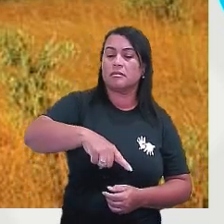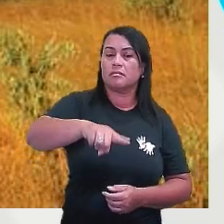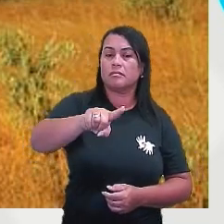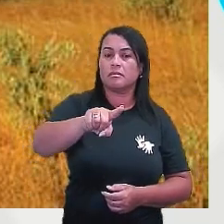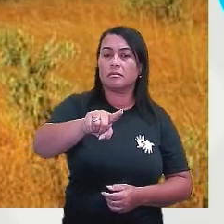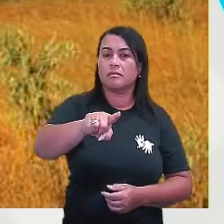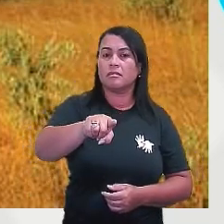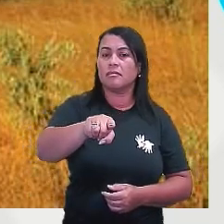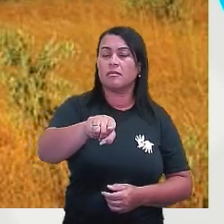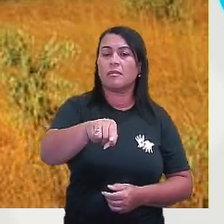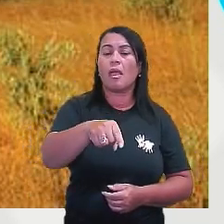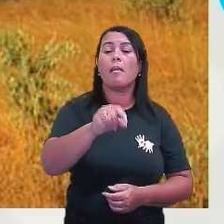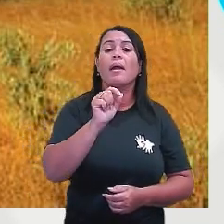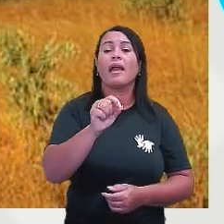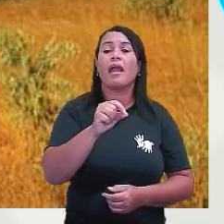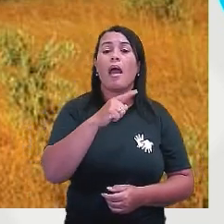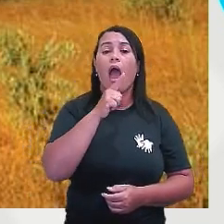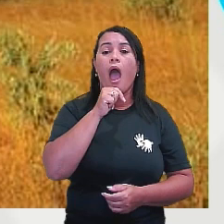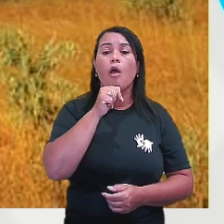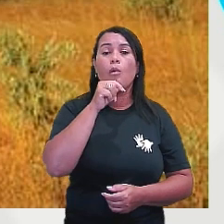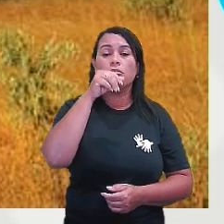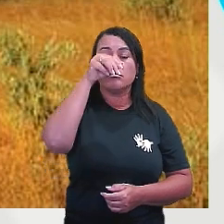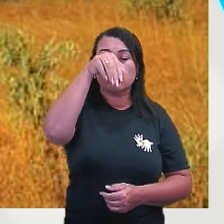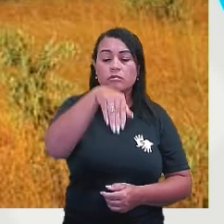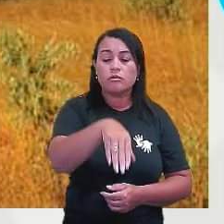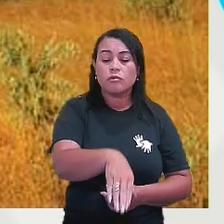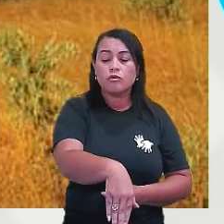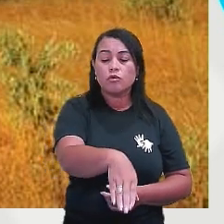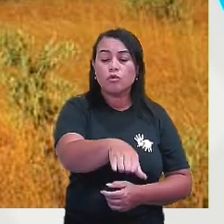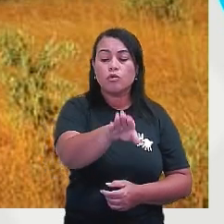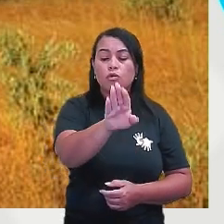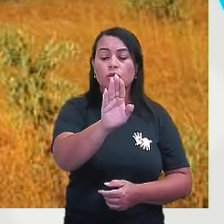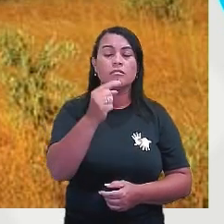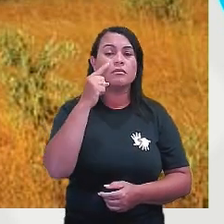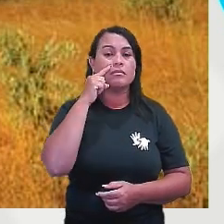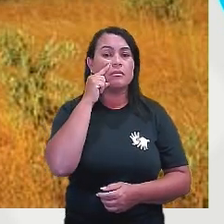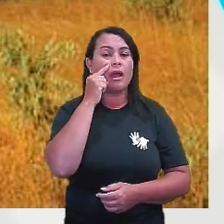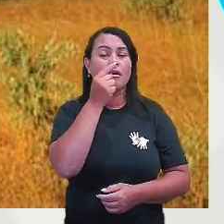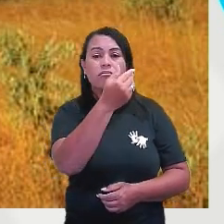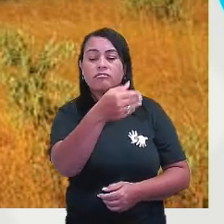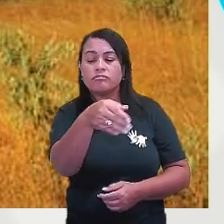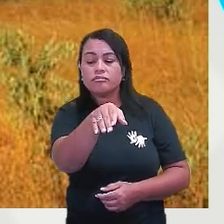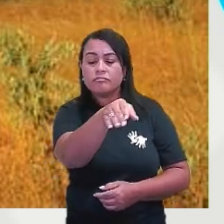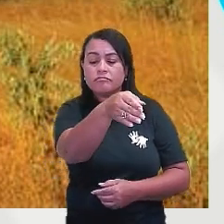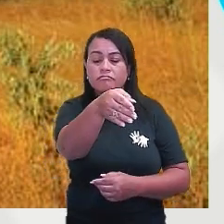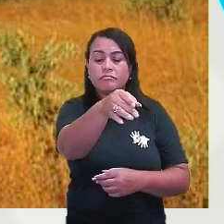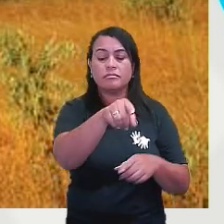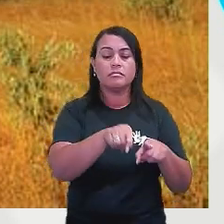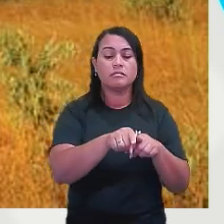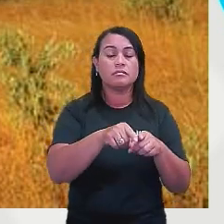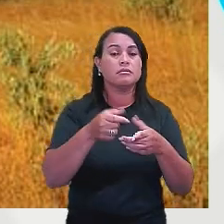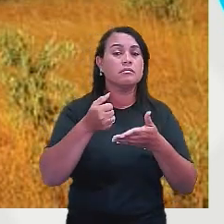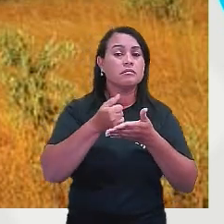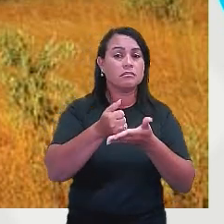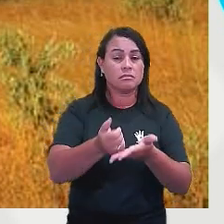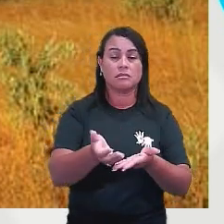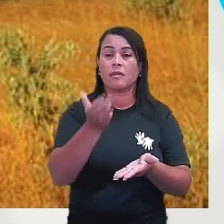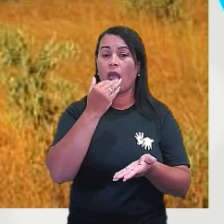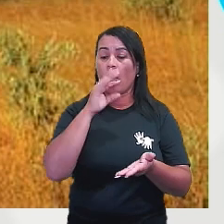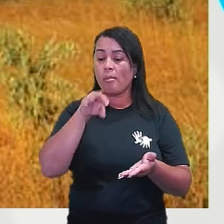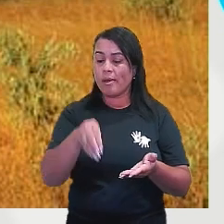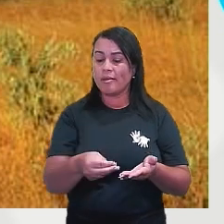serve para levar água até esse animal e também para ajudá-lo a se